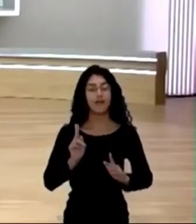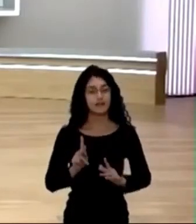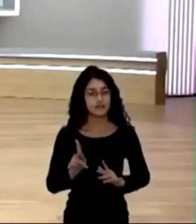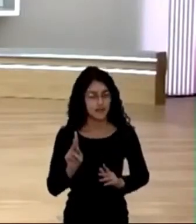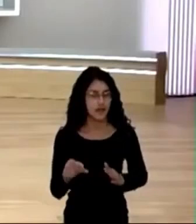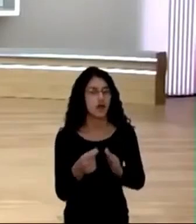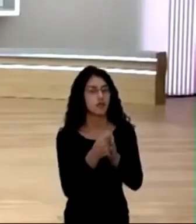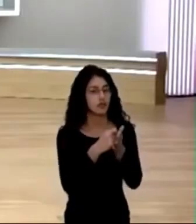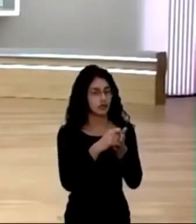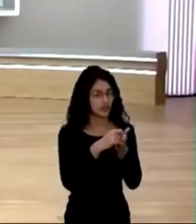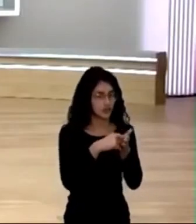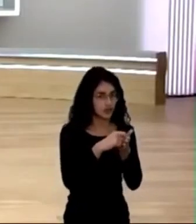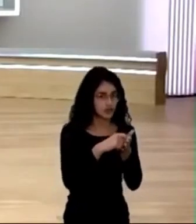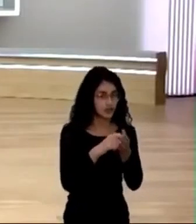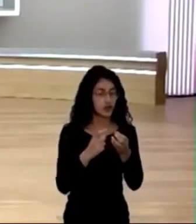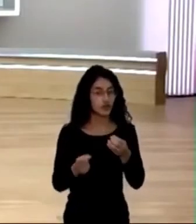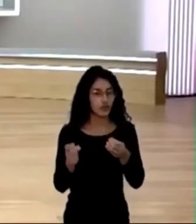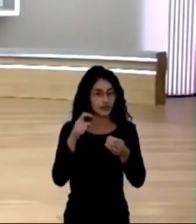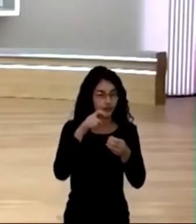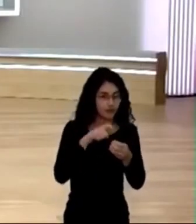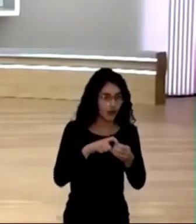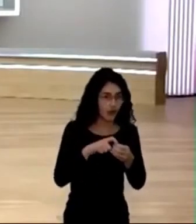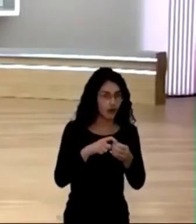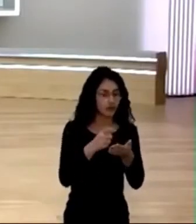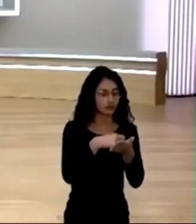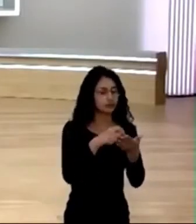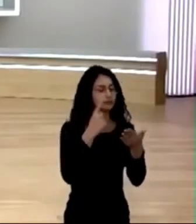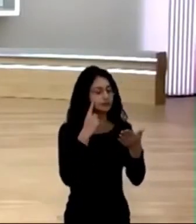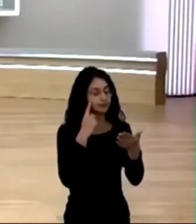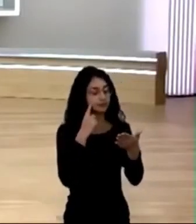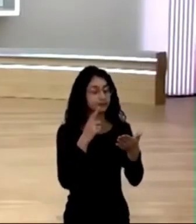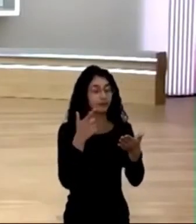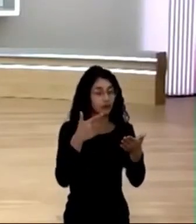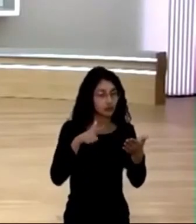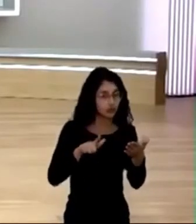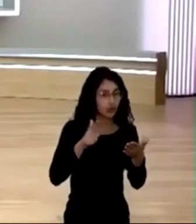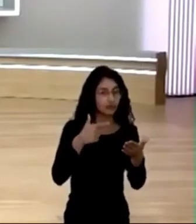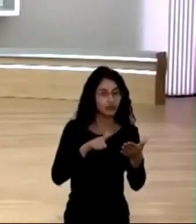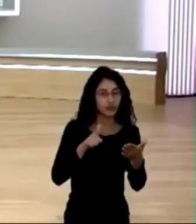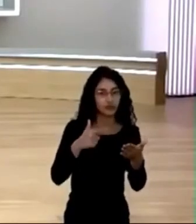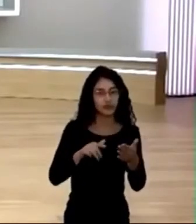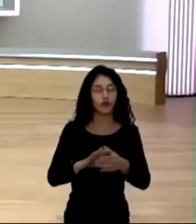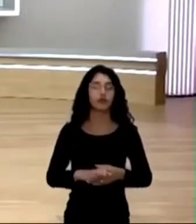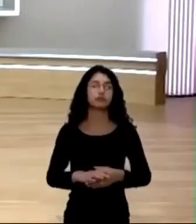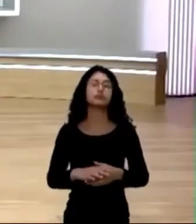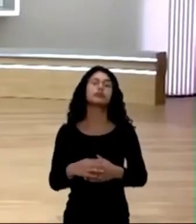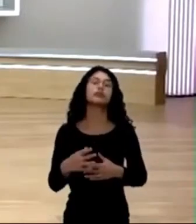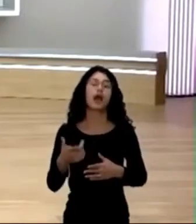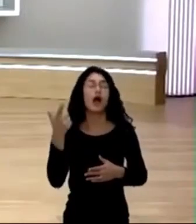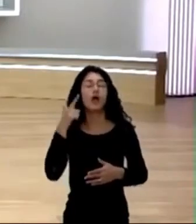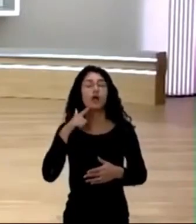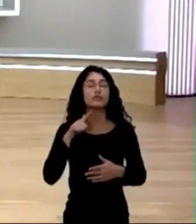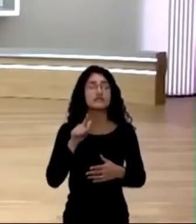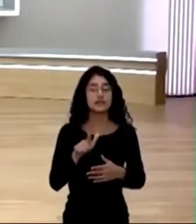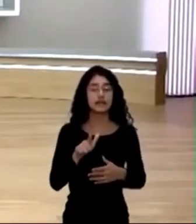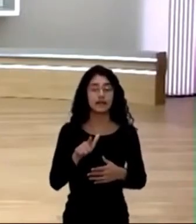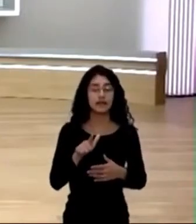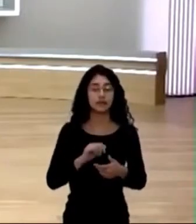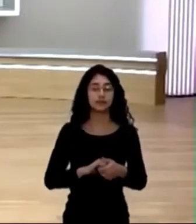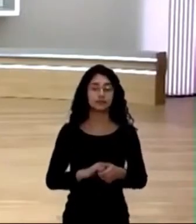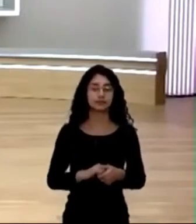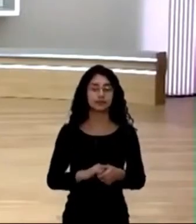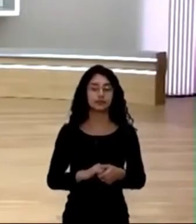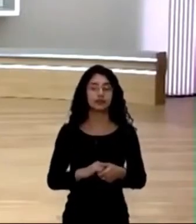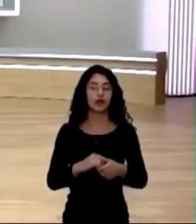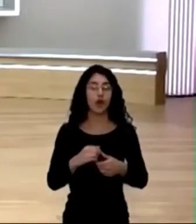suas anotações, voltem a elas, né, sempre que necessário, para que vocês consigam aí, finalmente, atingir,